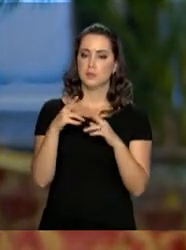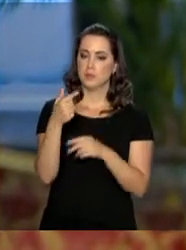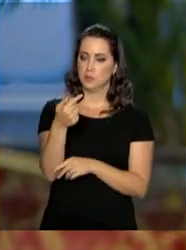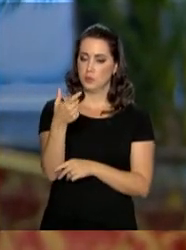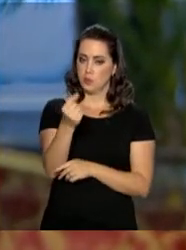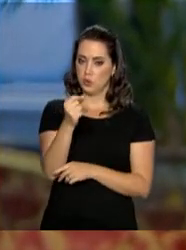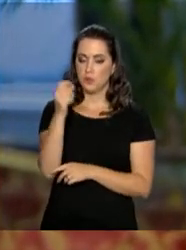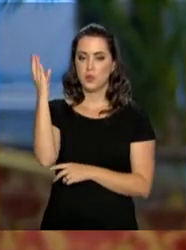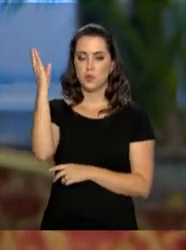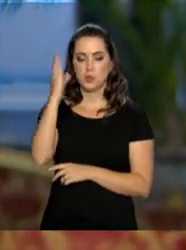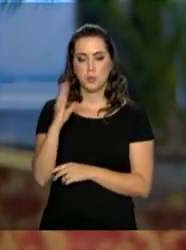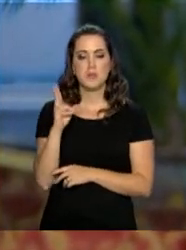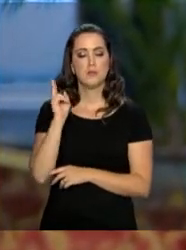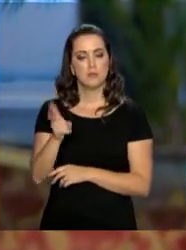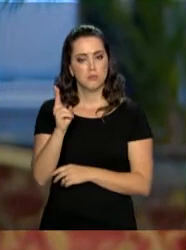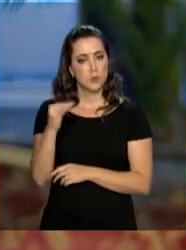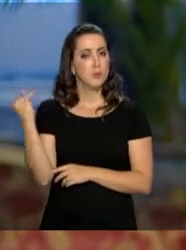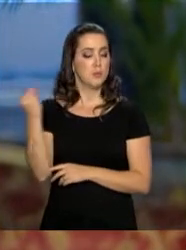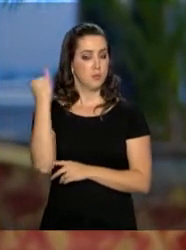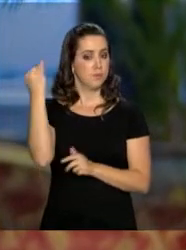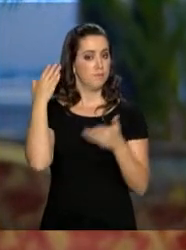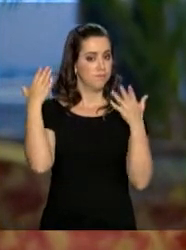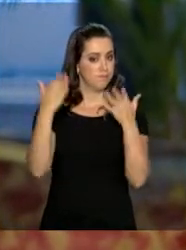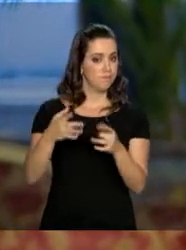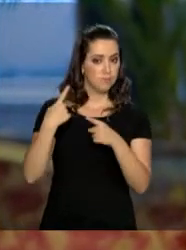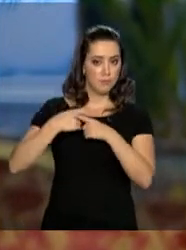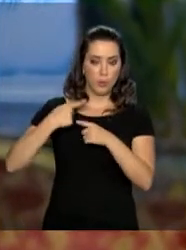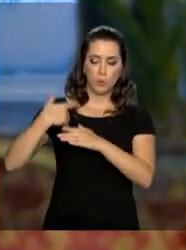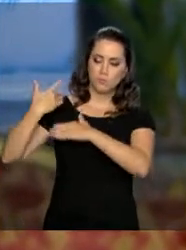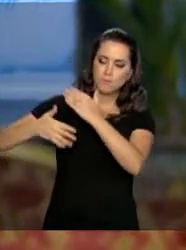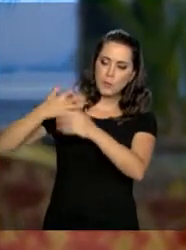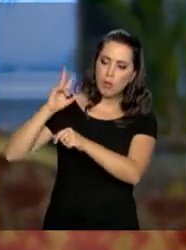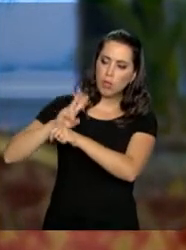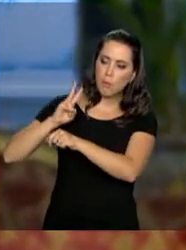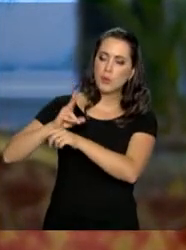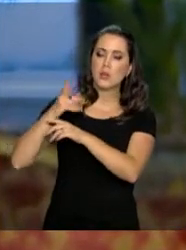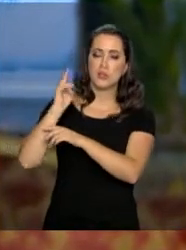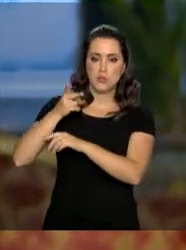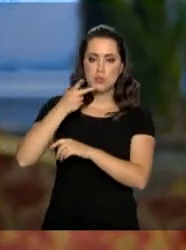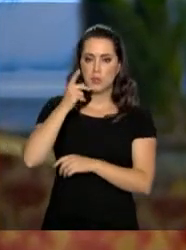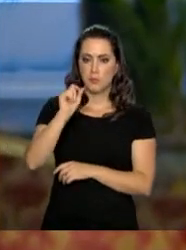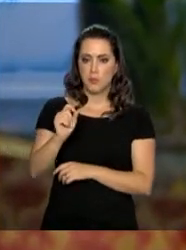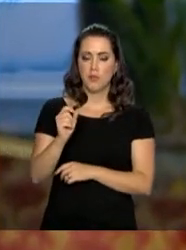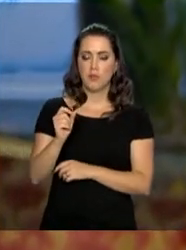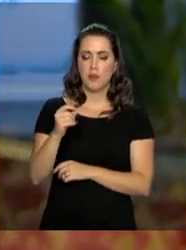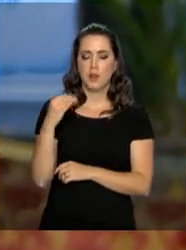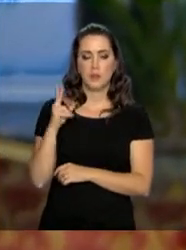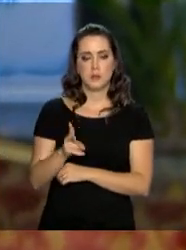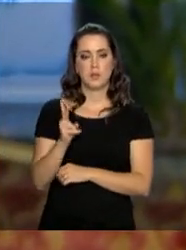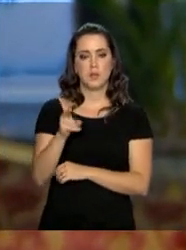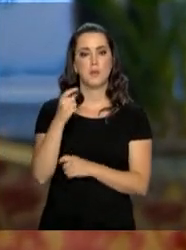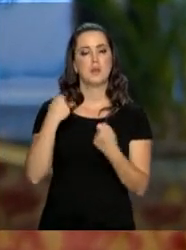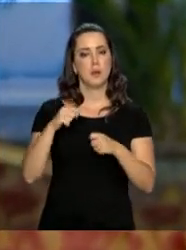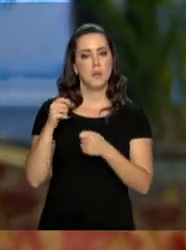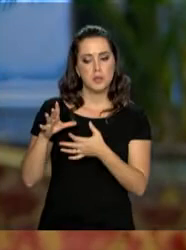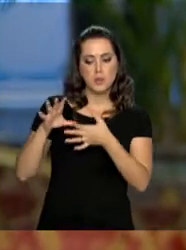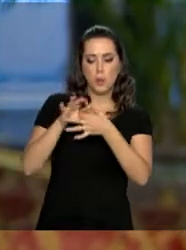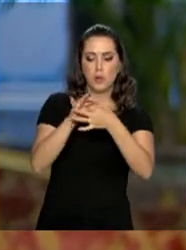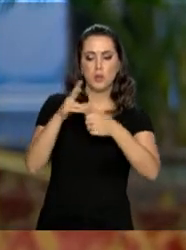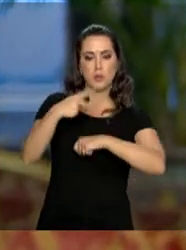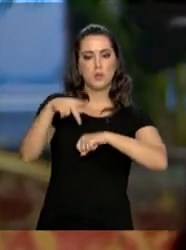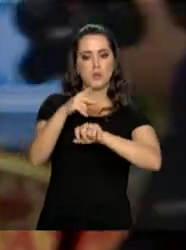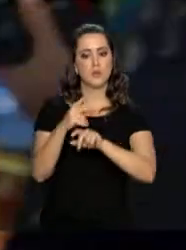muito significativa, até porque vem defendendo ao longo do tempo, como farei ainda nesta reunião, o multilateralismo e não